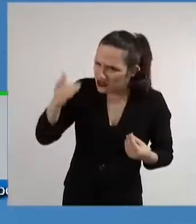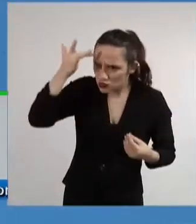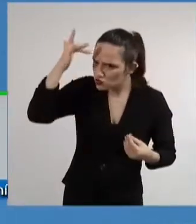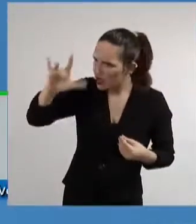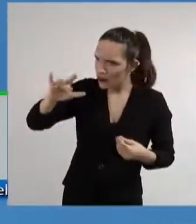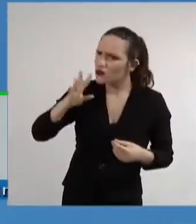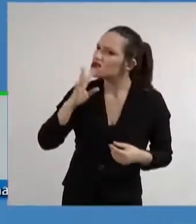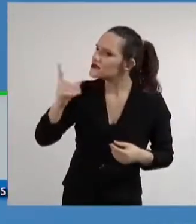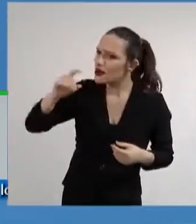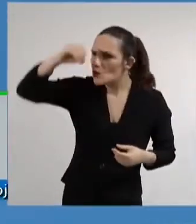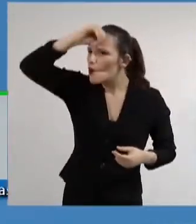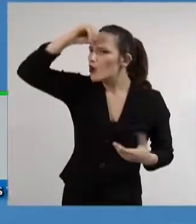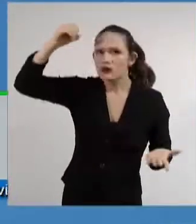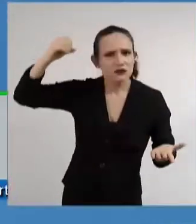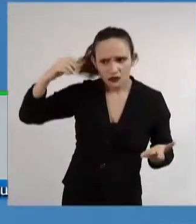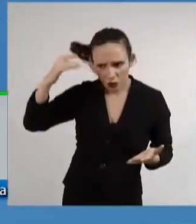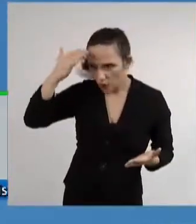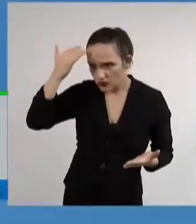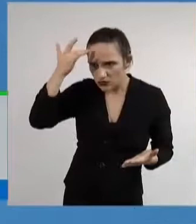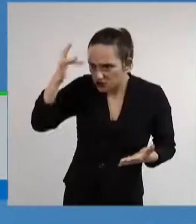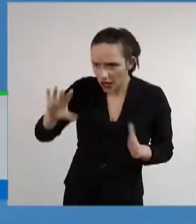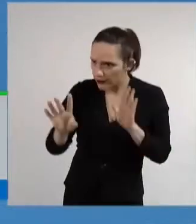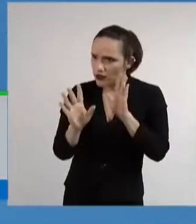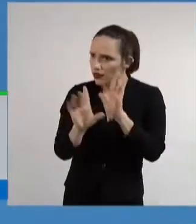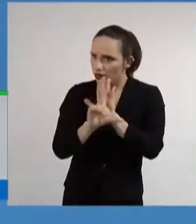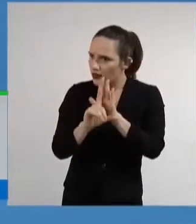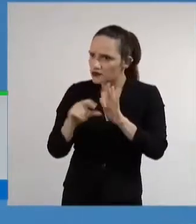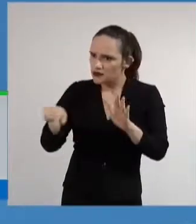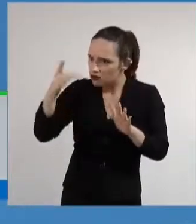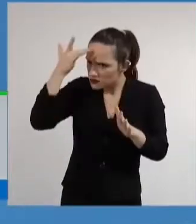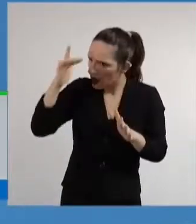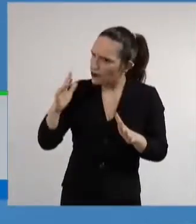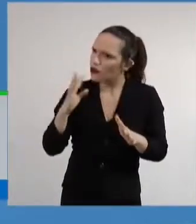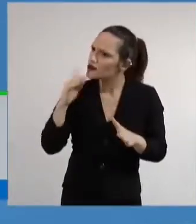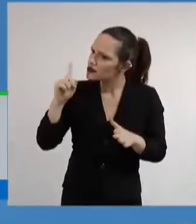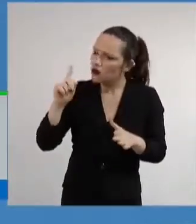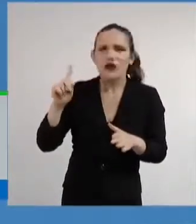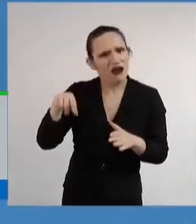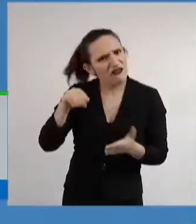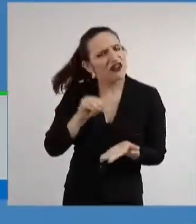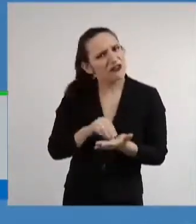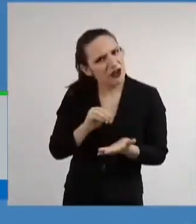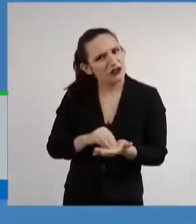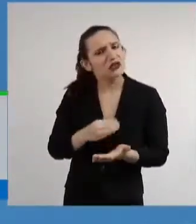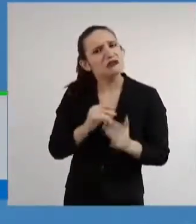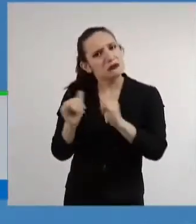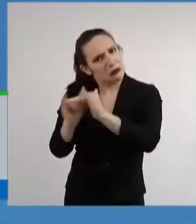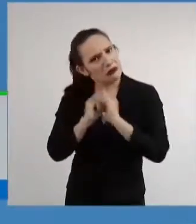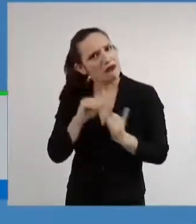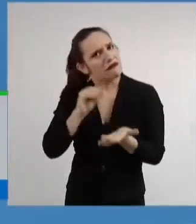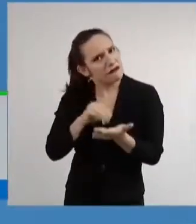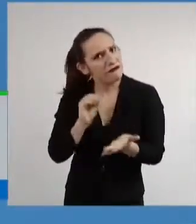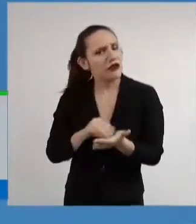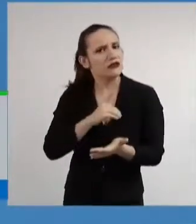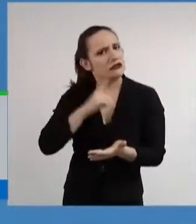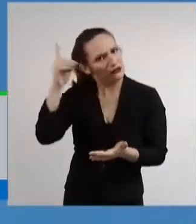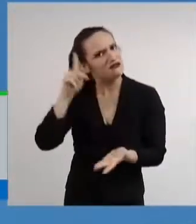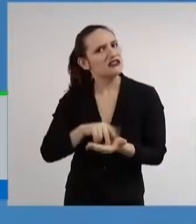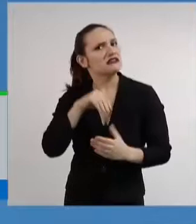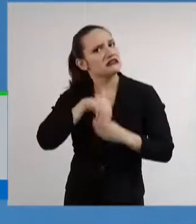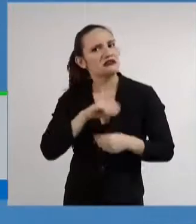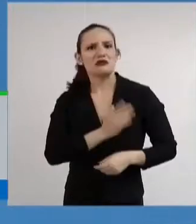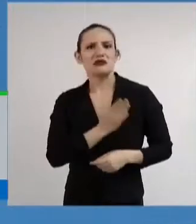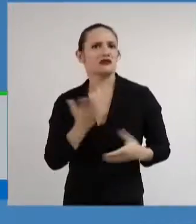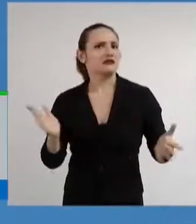das pessoas. Só a ignorância constrói a falta de perdão de Deus no coração, constrói momentos horrorosos da vida das